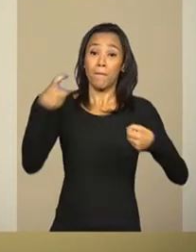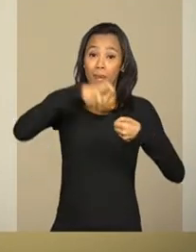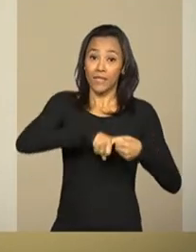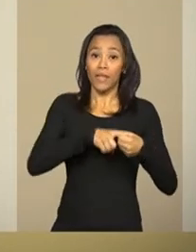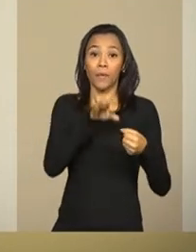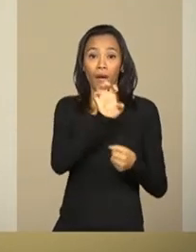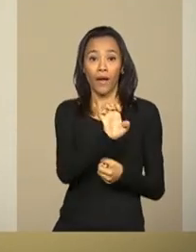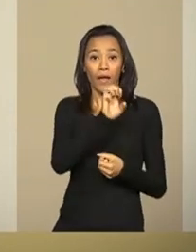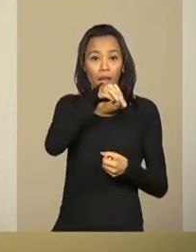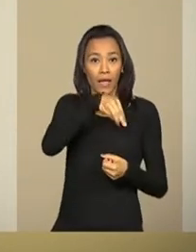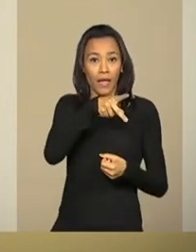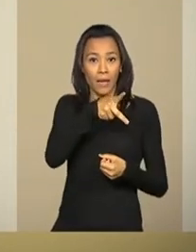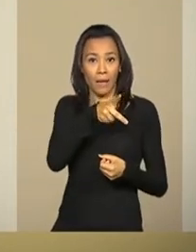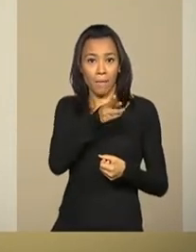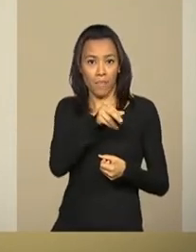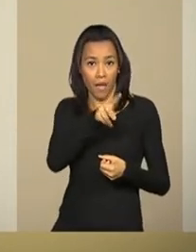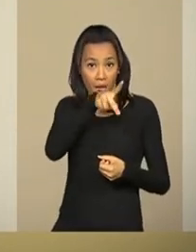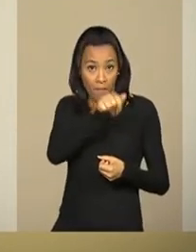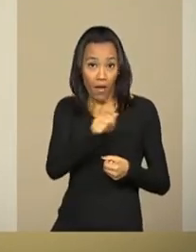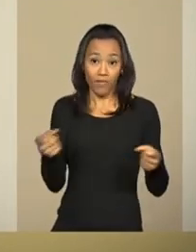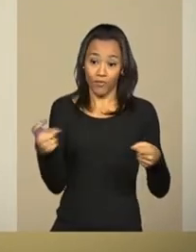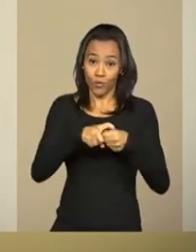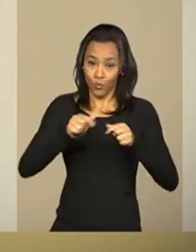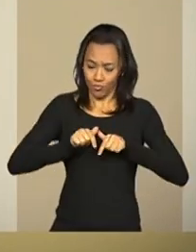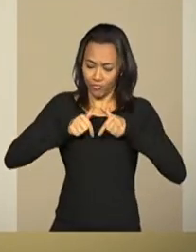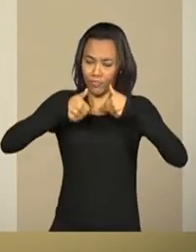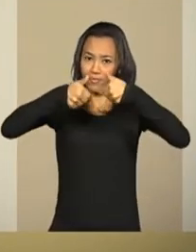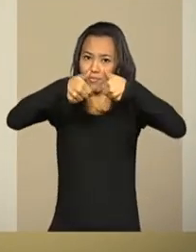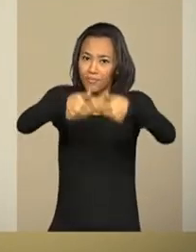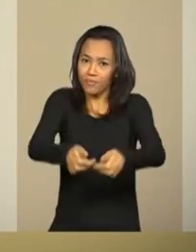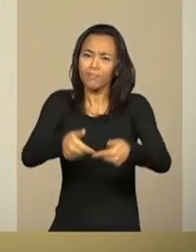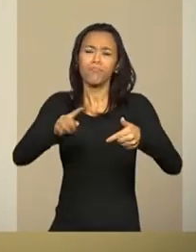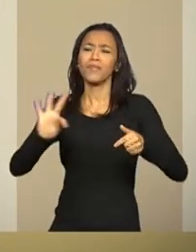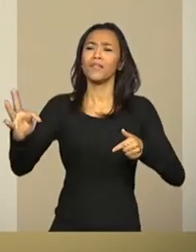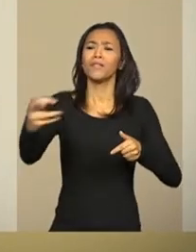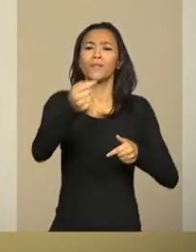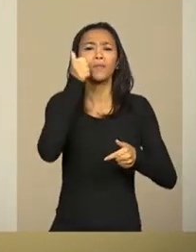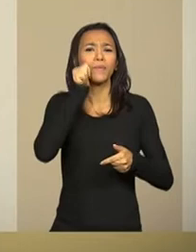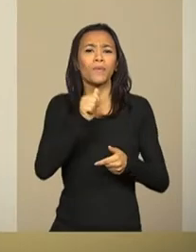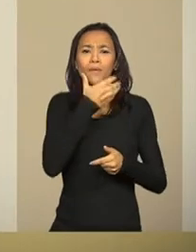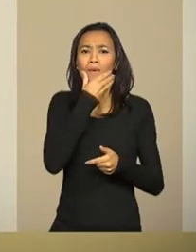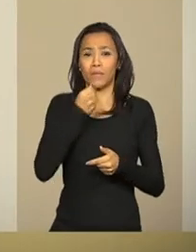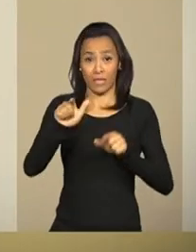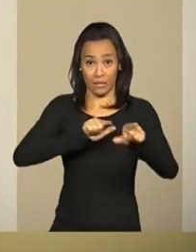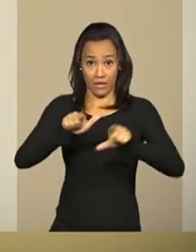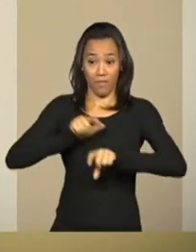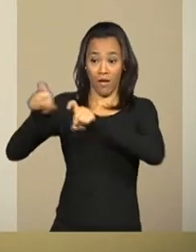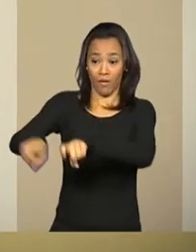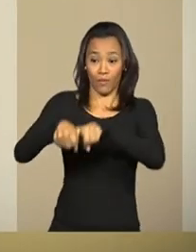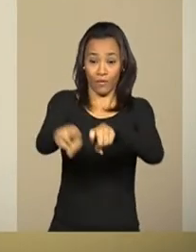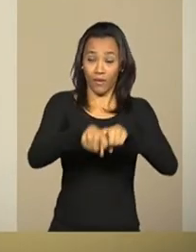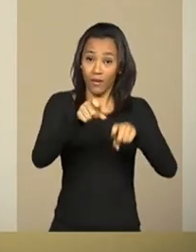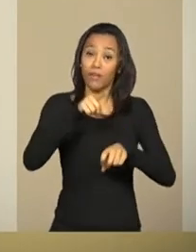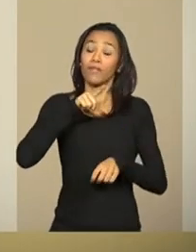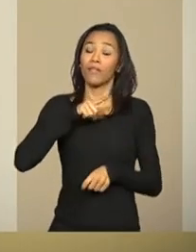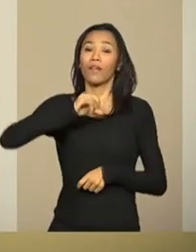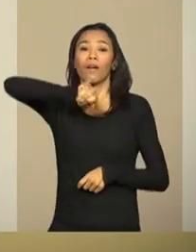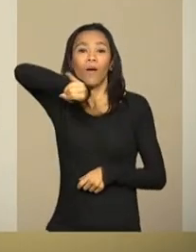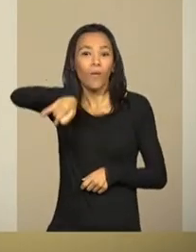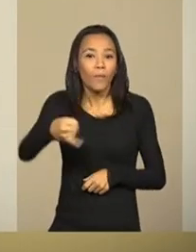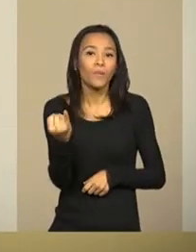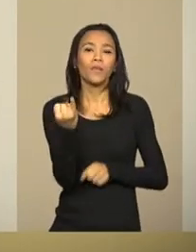com outras instituições de pesquisa para que todas as agricultoras e os agricultores tenham oportunidade